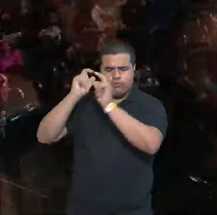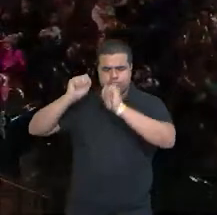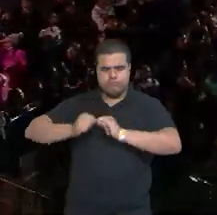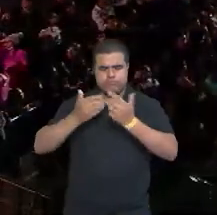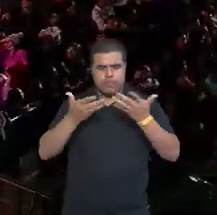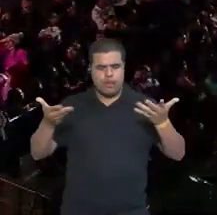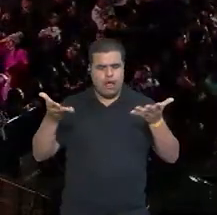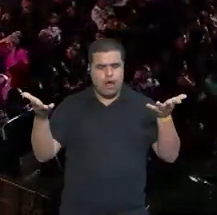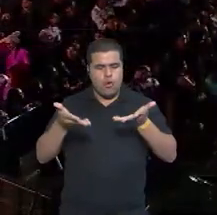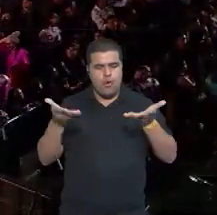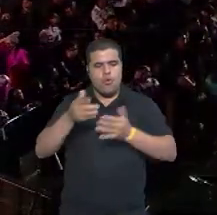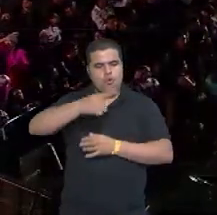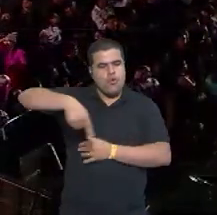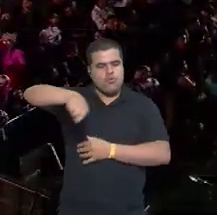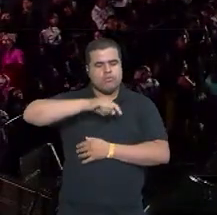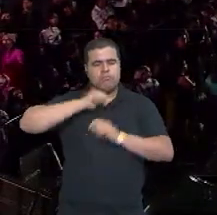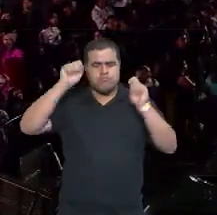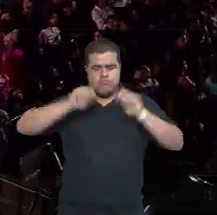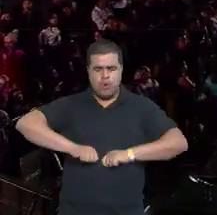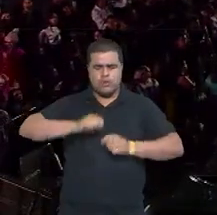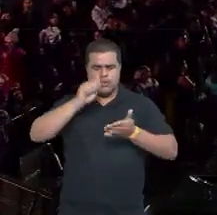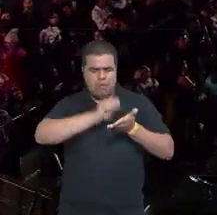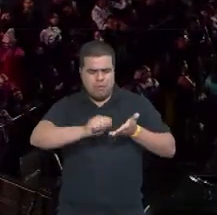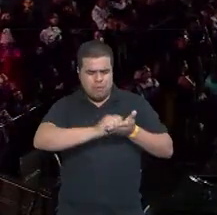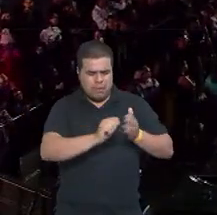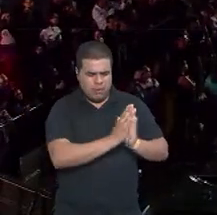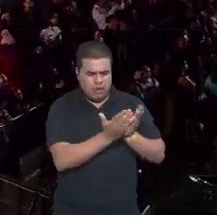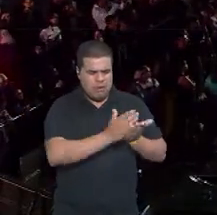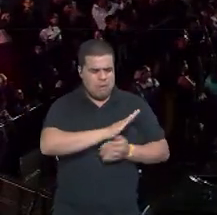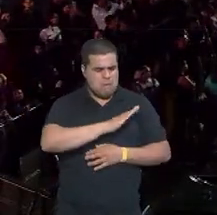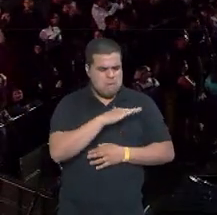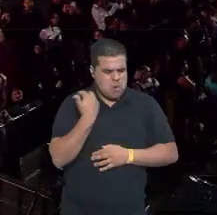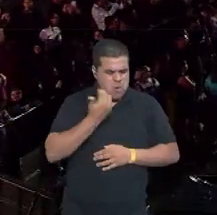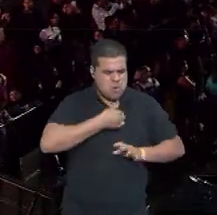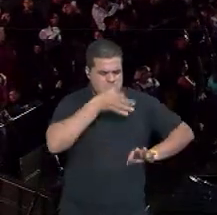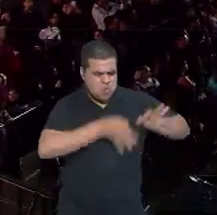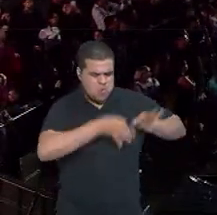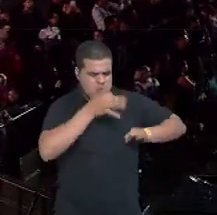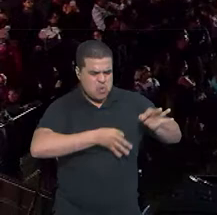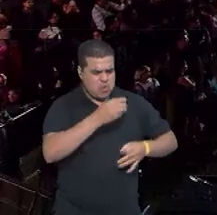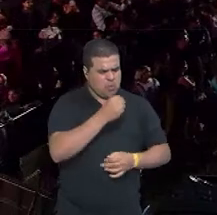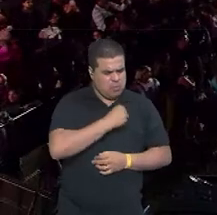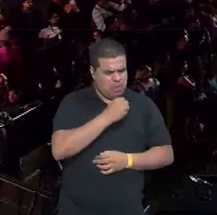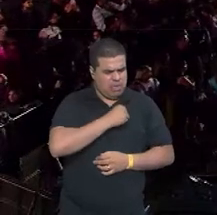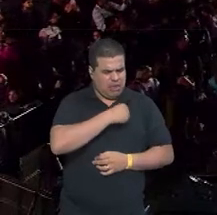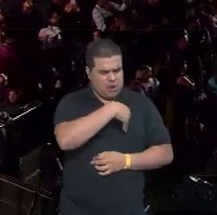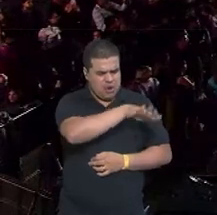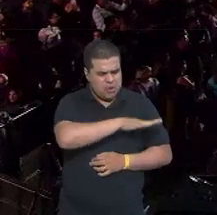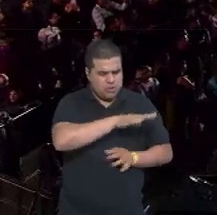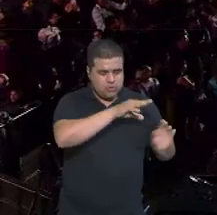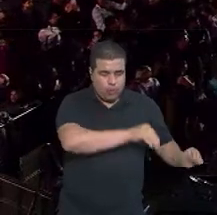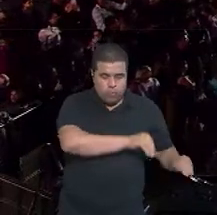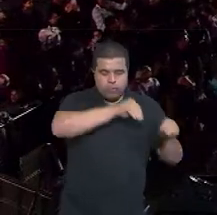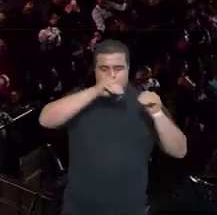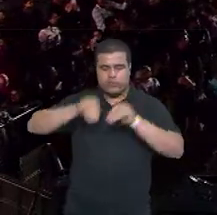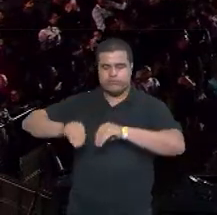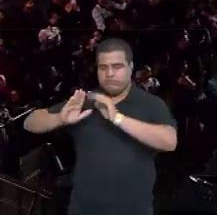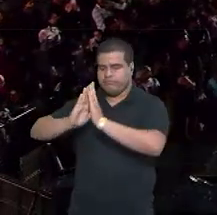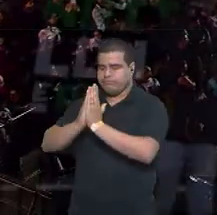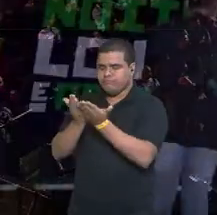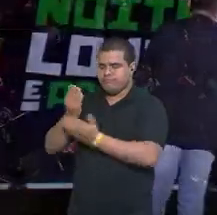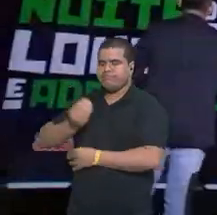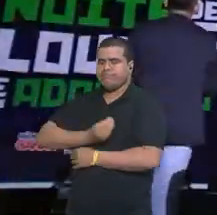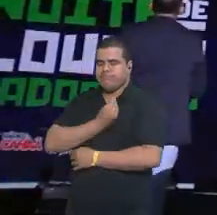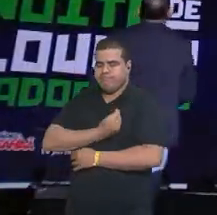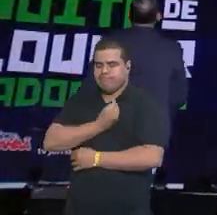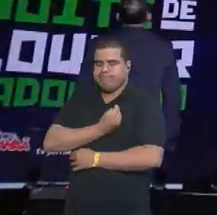e te peço que o senhor Apague o nome dessas pessoas do livro da morte da Justiça do juízo do pecado escreve o nome dessas